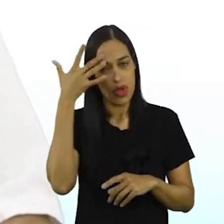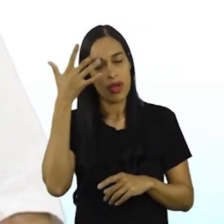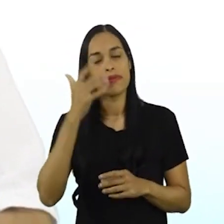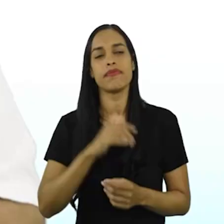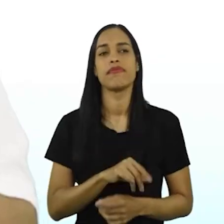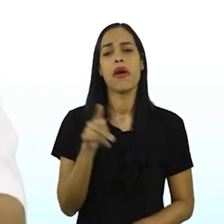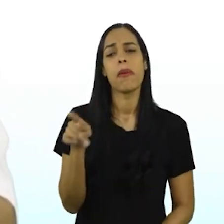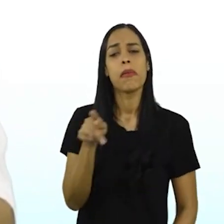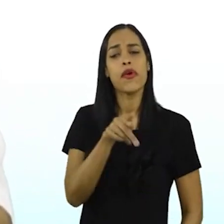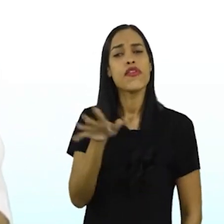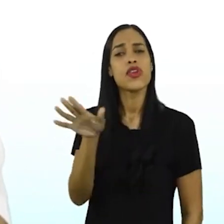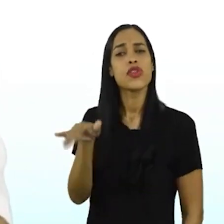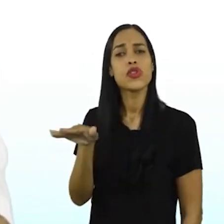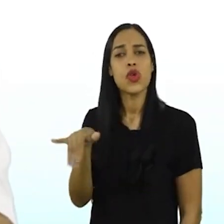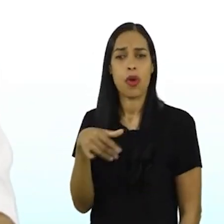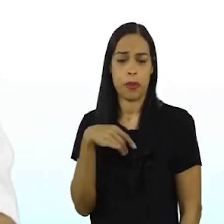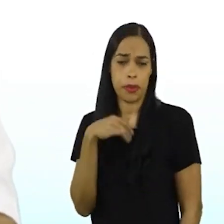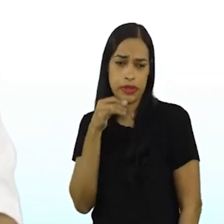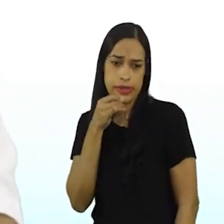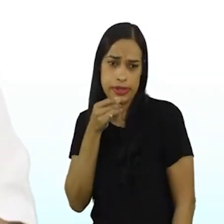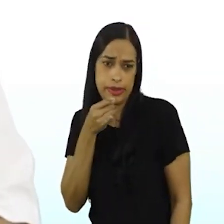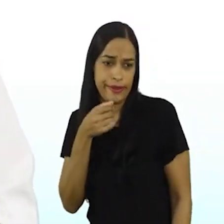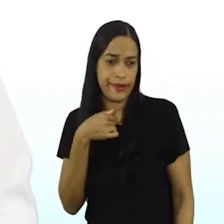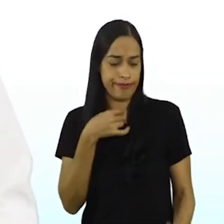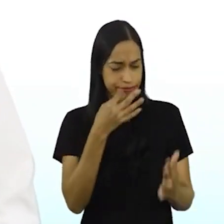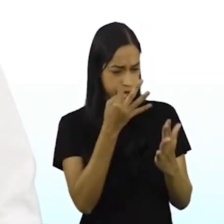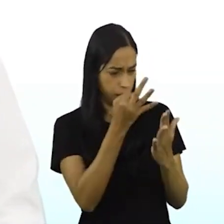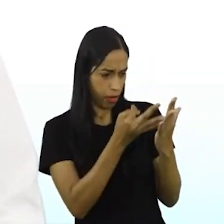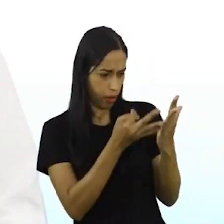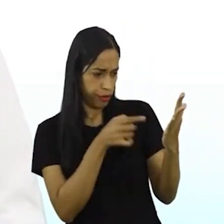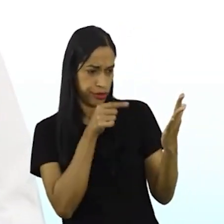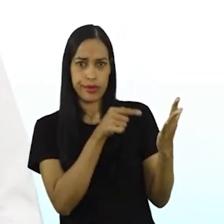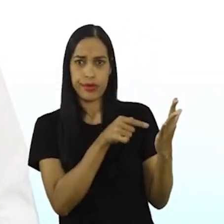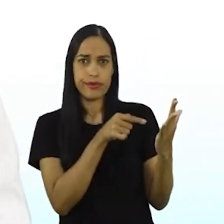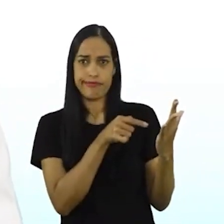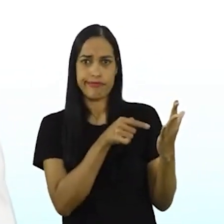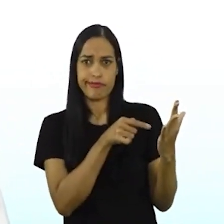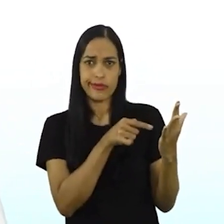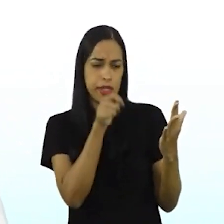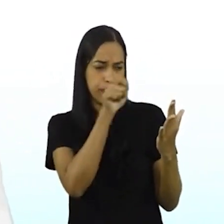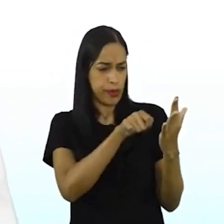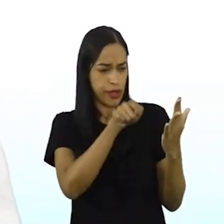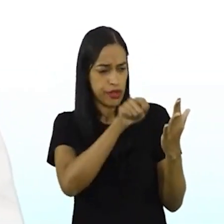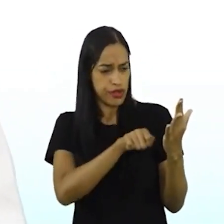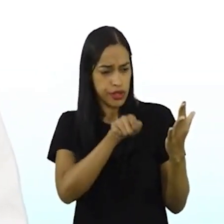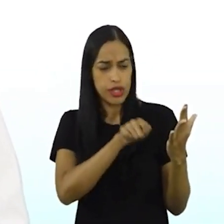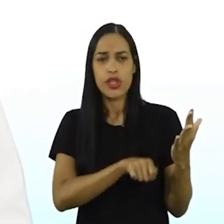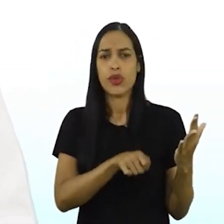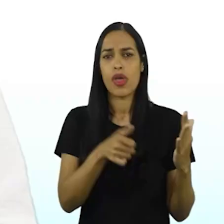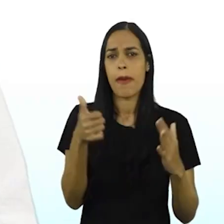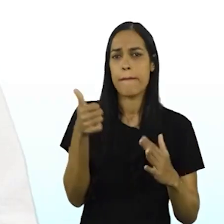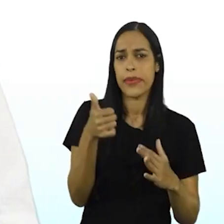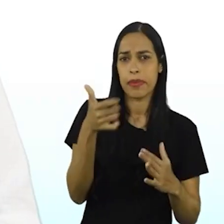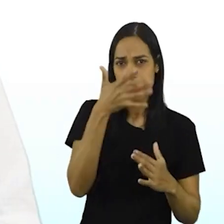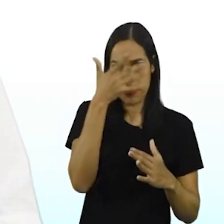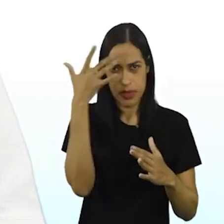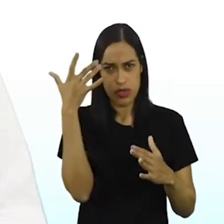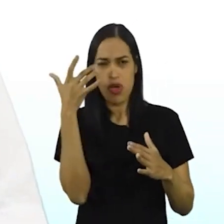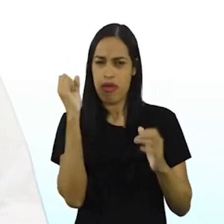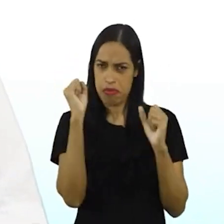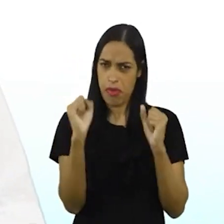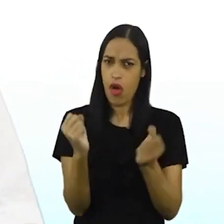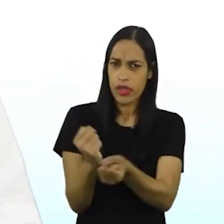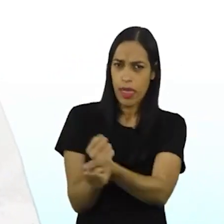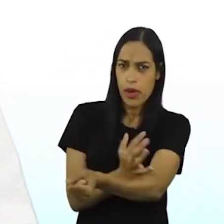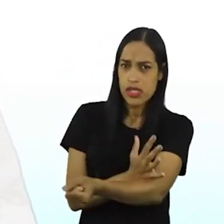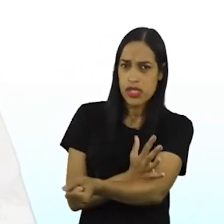Professor, mas eu posso, por exemplo, me deparar com um texto que não está escrito em primeira pessoa e ser função expressiva ou emotiva?